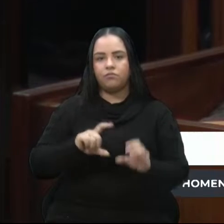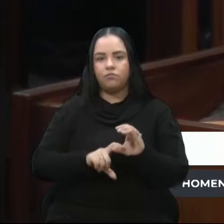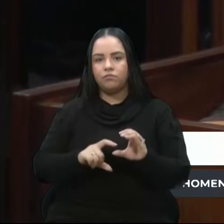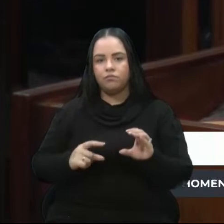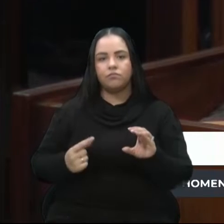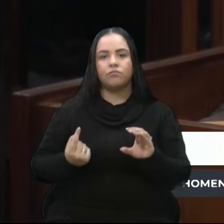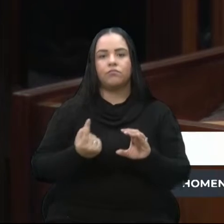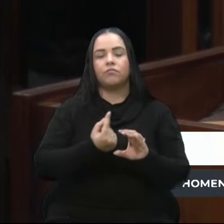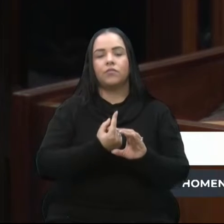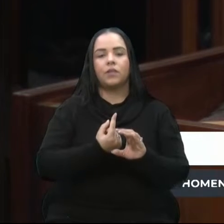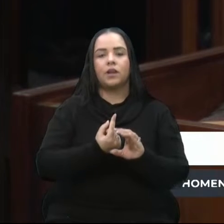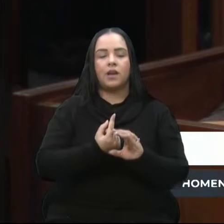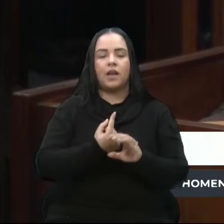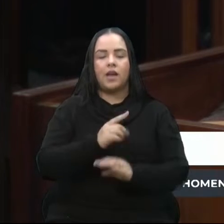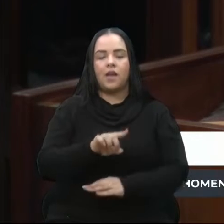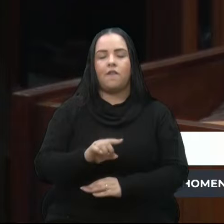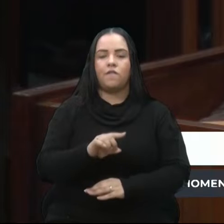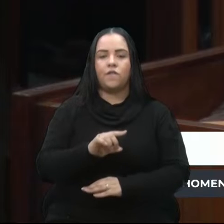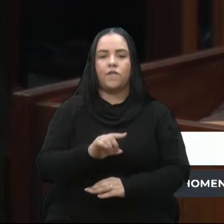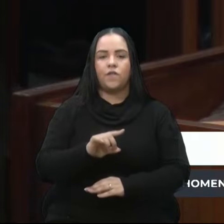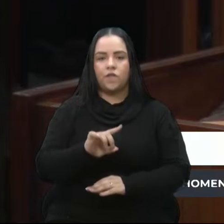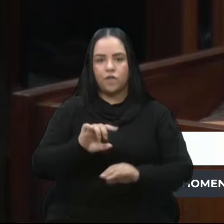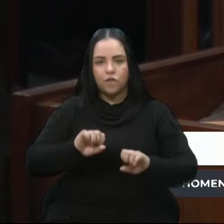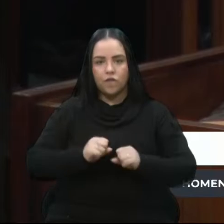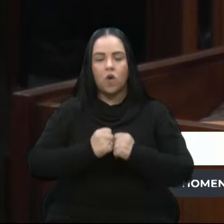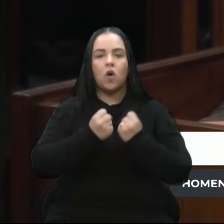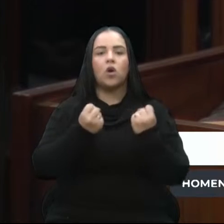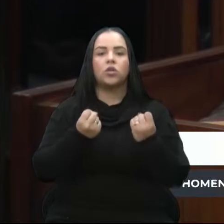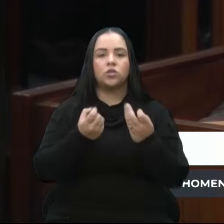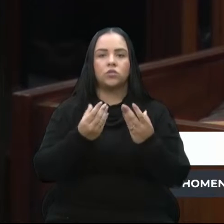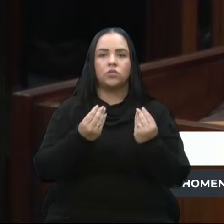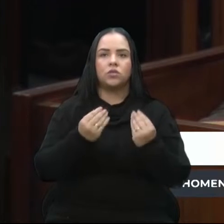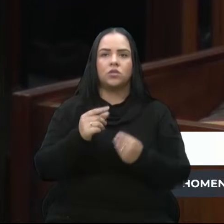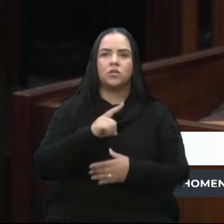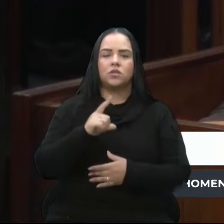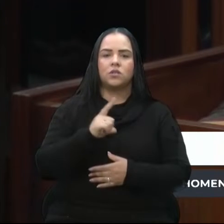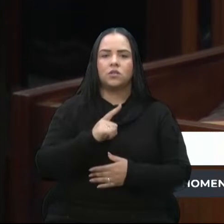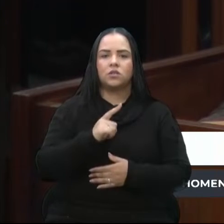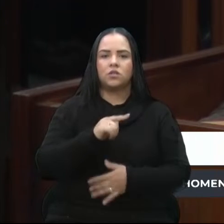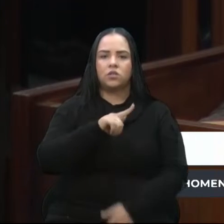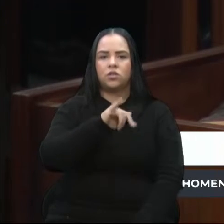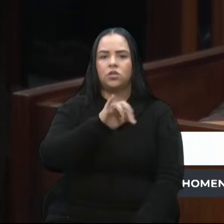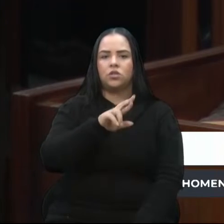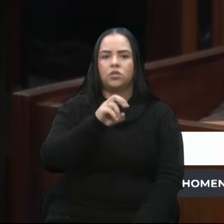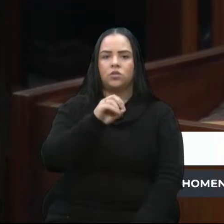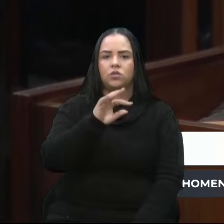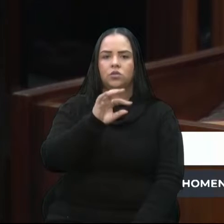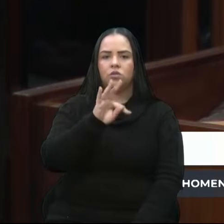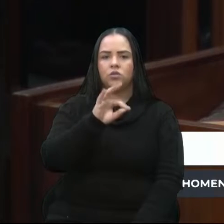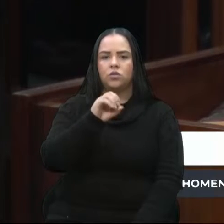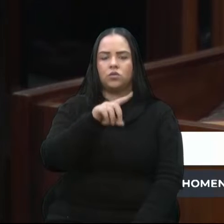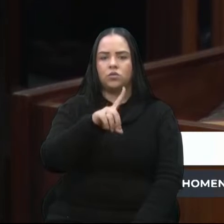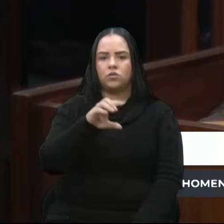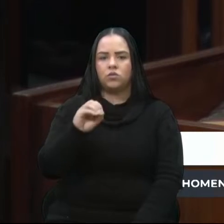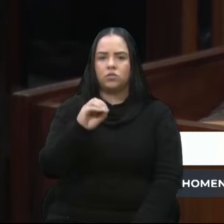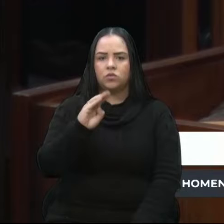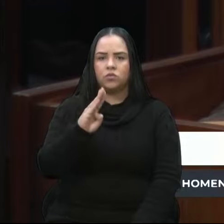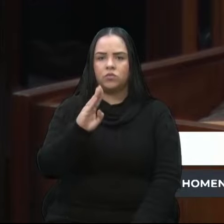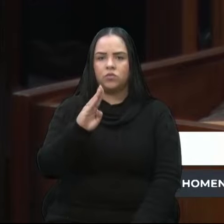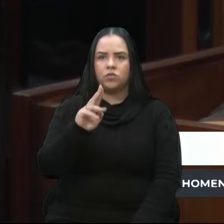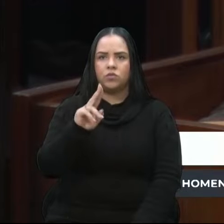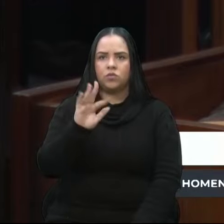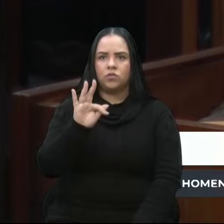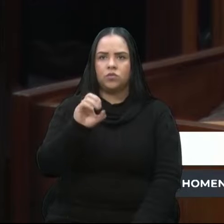muito abundantes. Está aqui o Girotondo, a Anima d'Italia, o Buffon, que criou até uma rádio, a